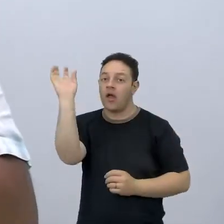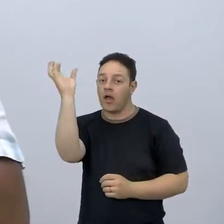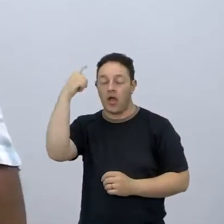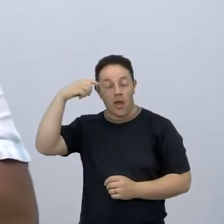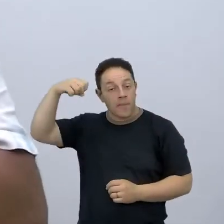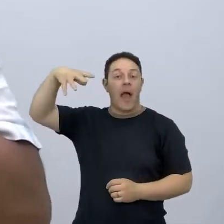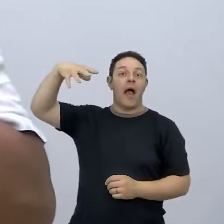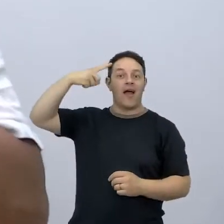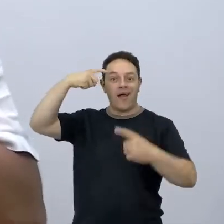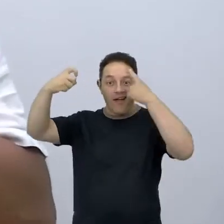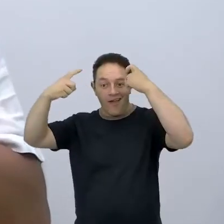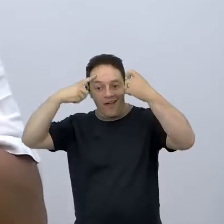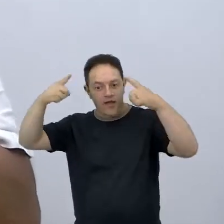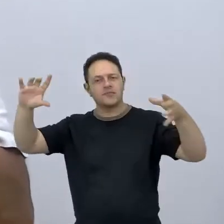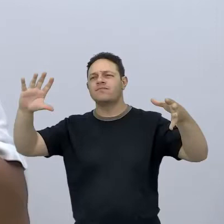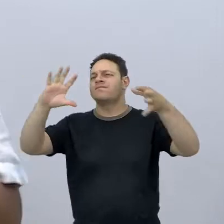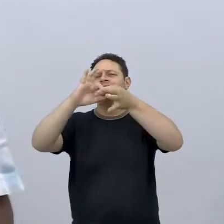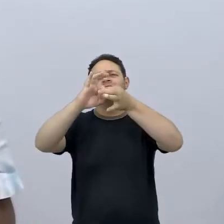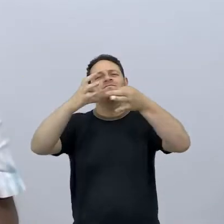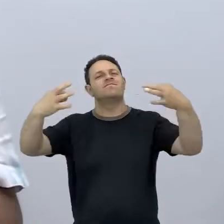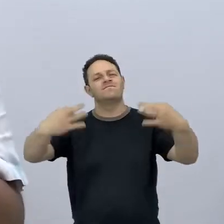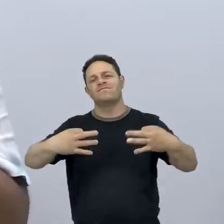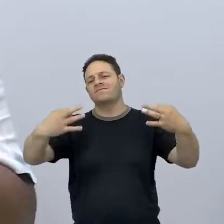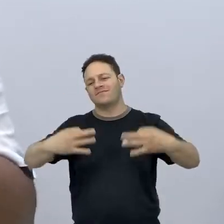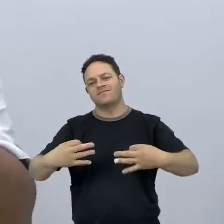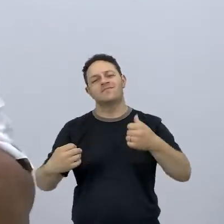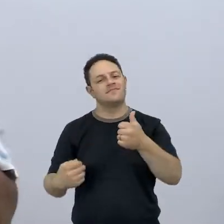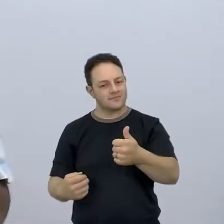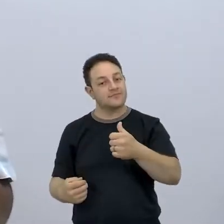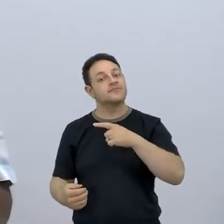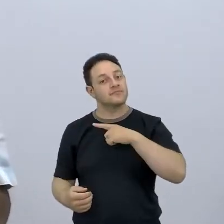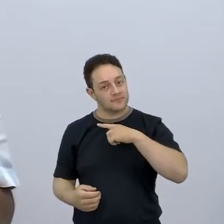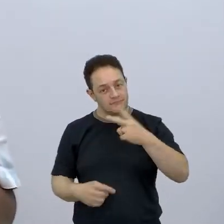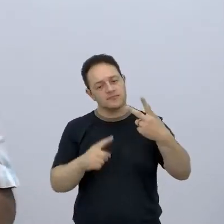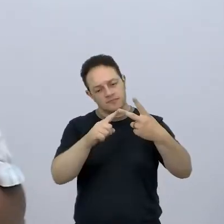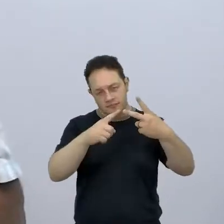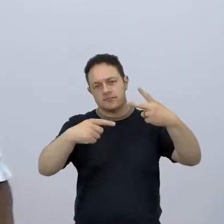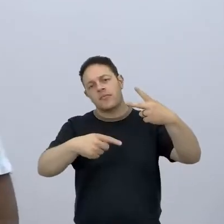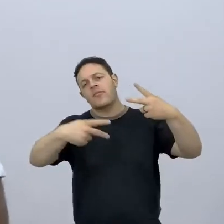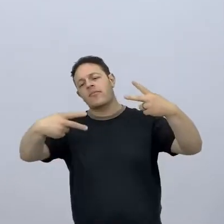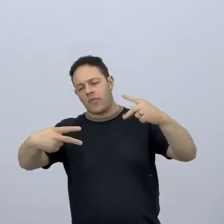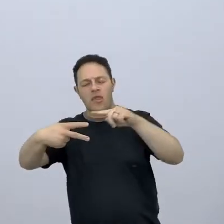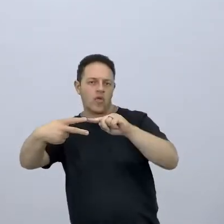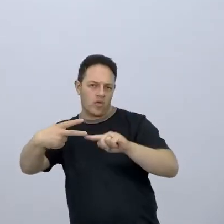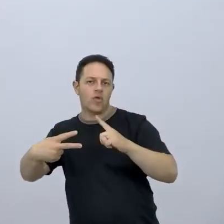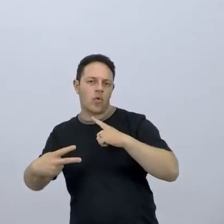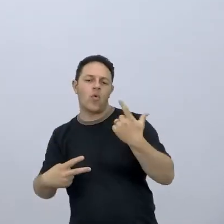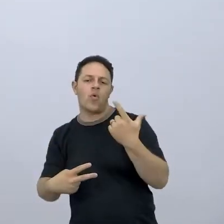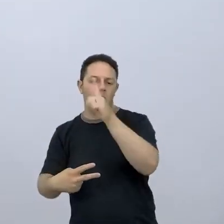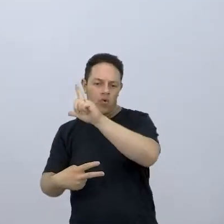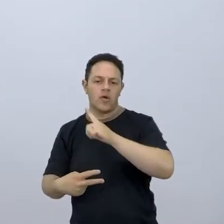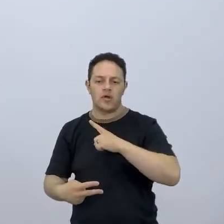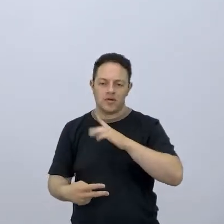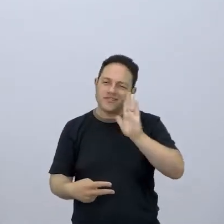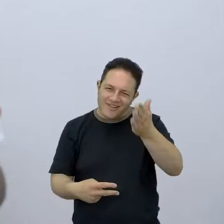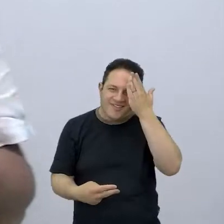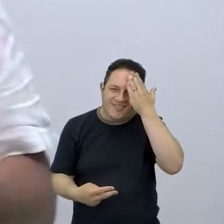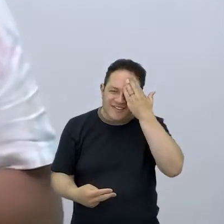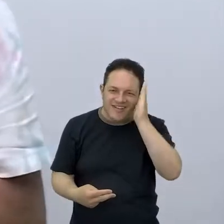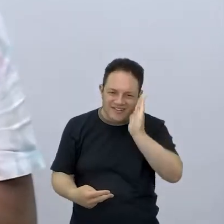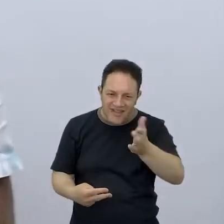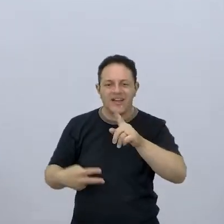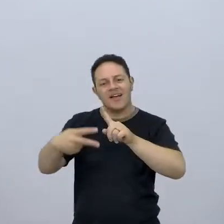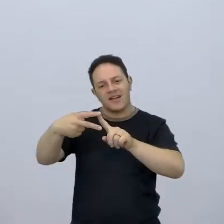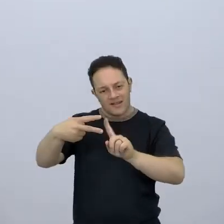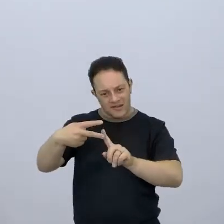criativos, eles estão muito, muito, muito ligados. Nós temos aí mais dois eixos estruturantes. Eu tenho certeza que você já viu esses